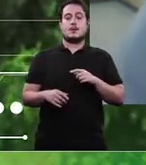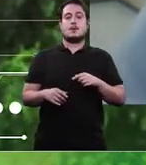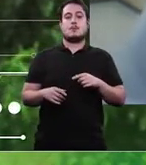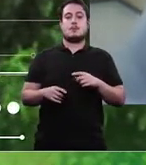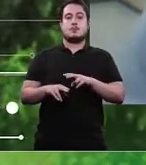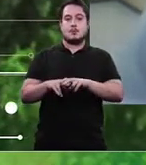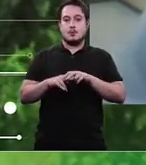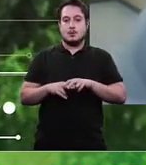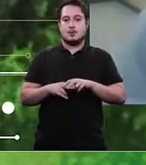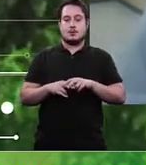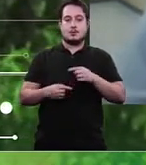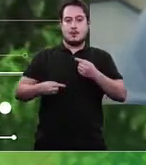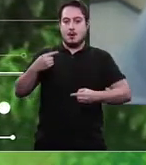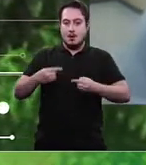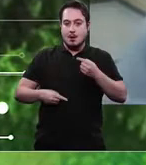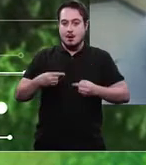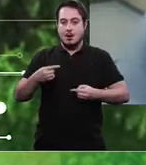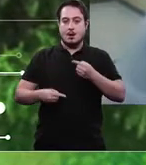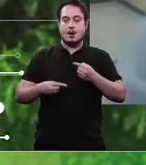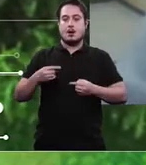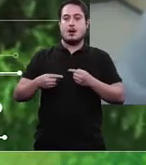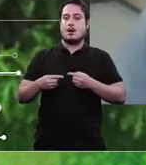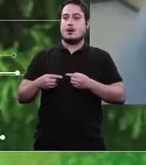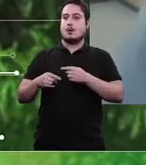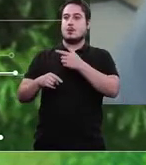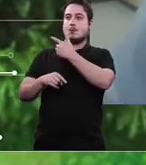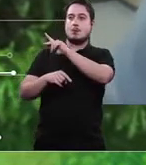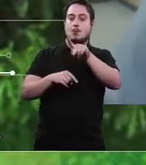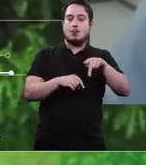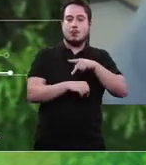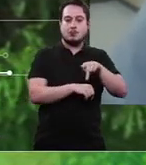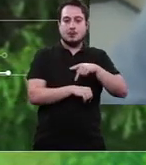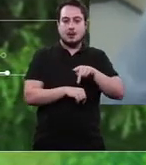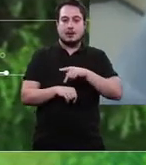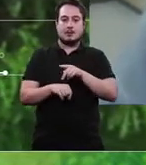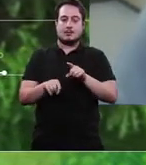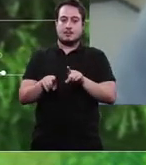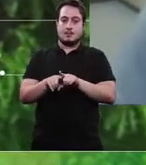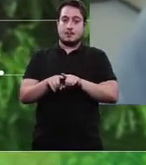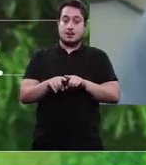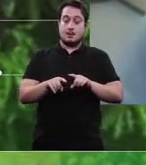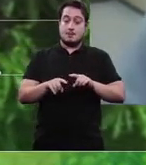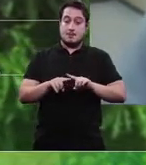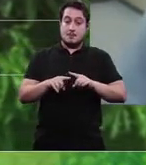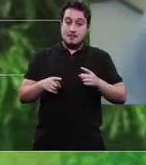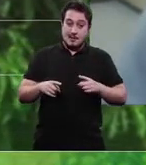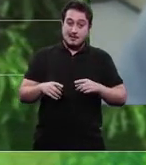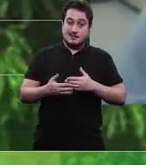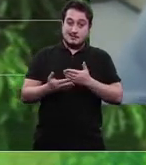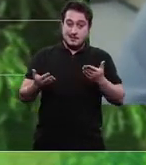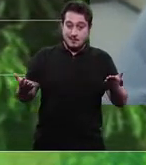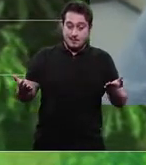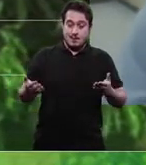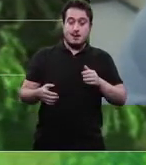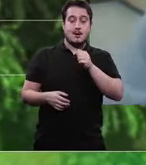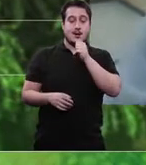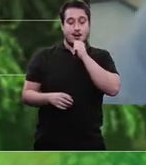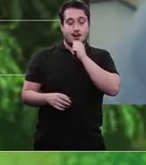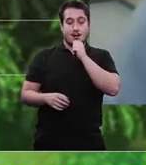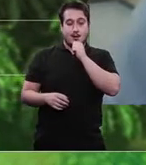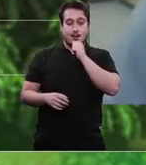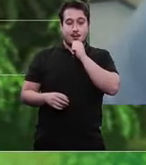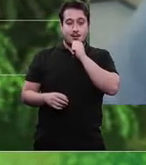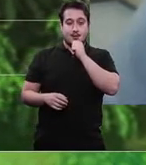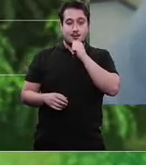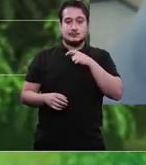pela concorrência, pela competitividade global, por todos esses movimentos. E a gente ainda ficar com